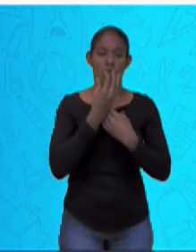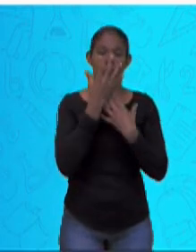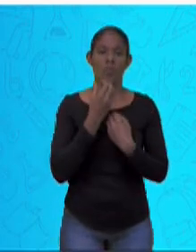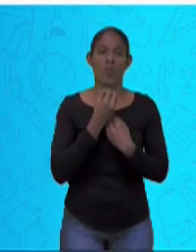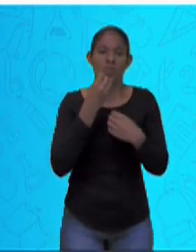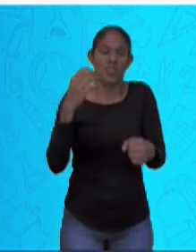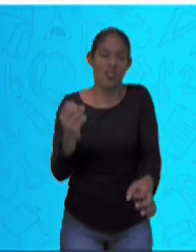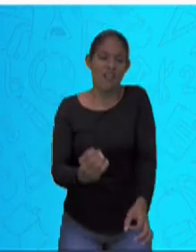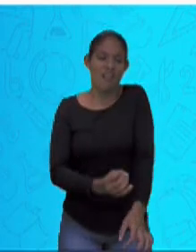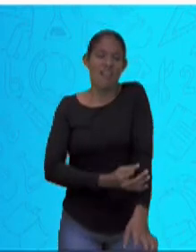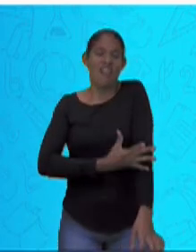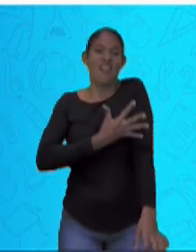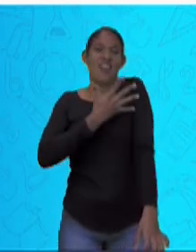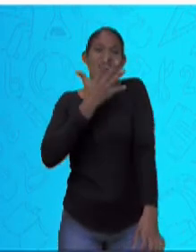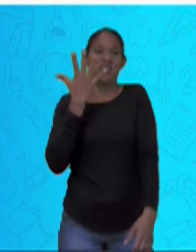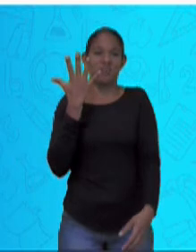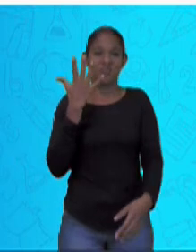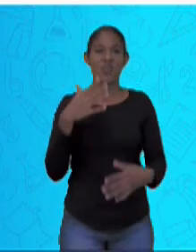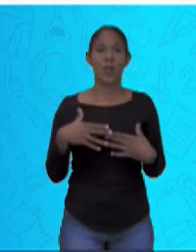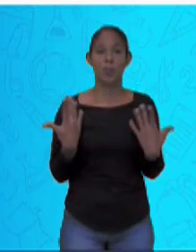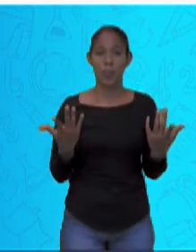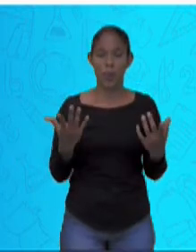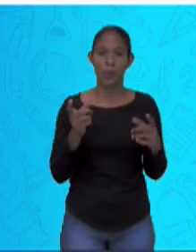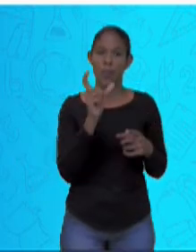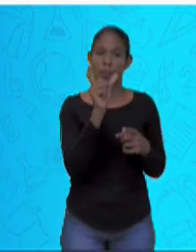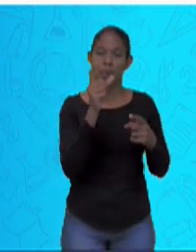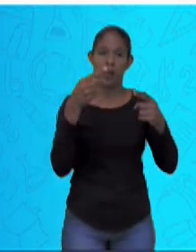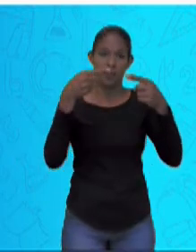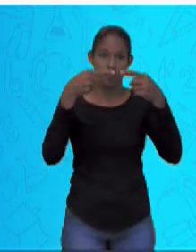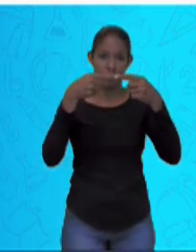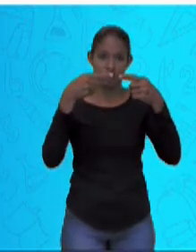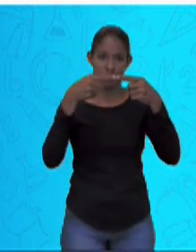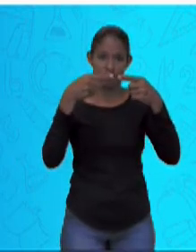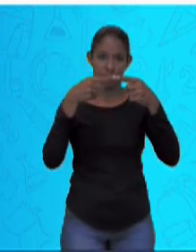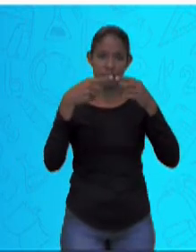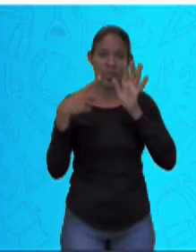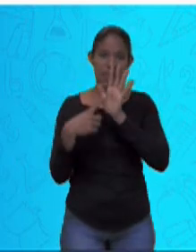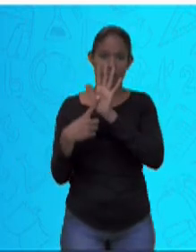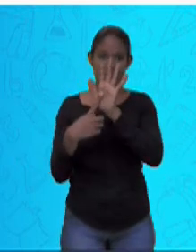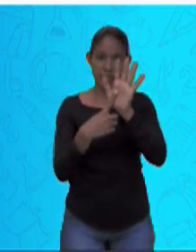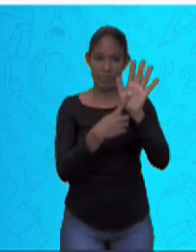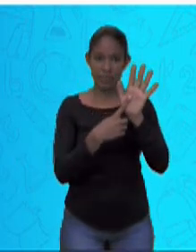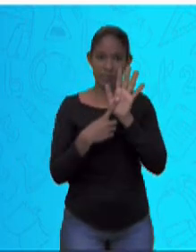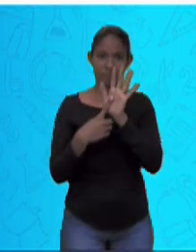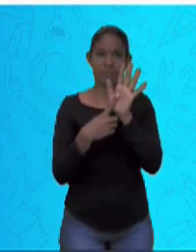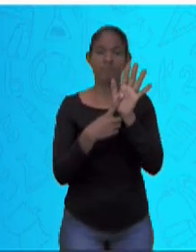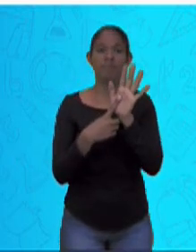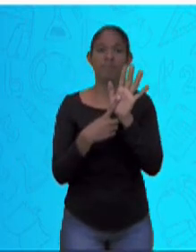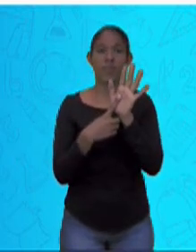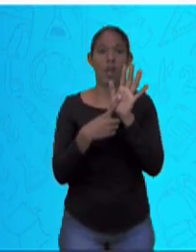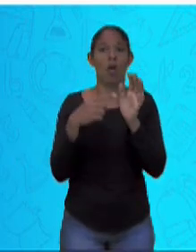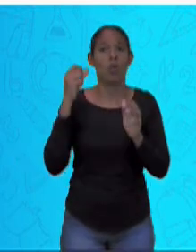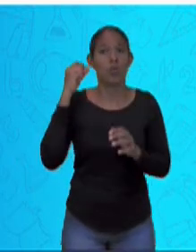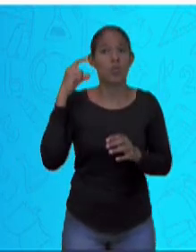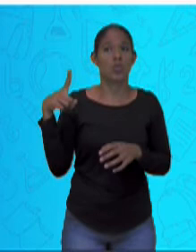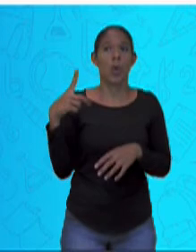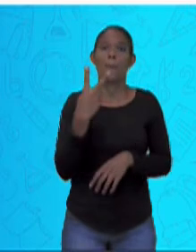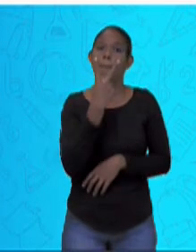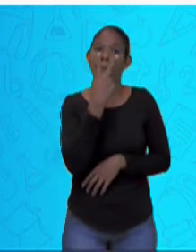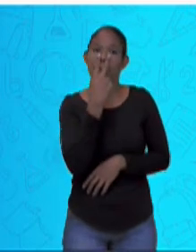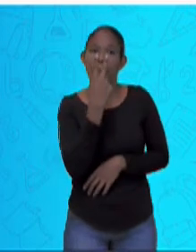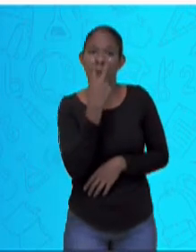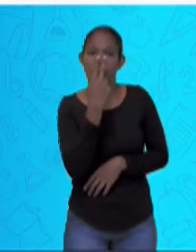bela. As rimas representadas pela semelhança de som entre as